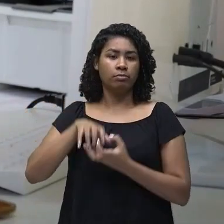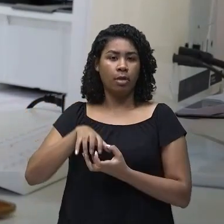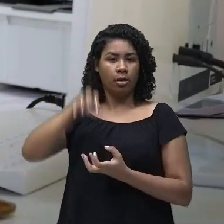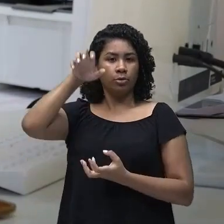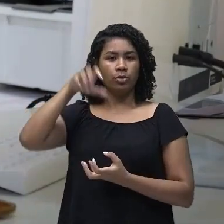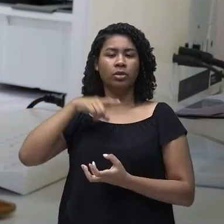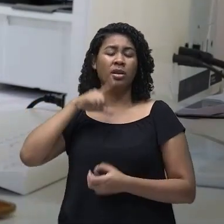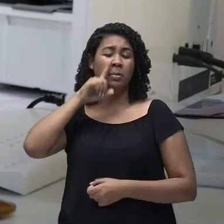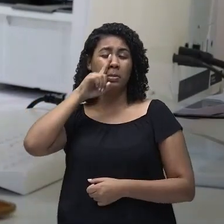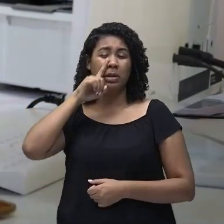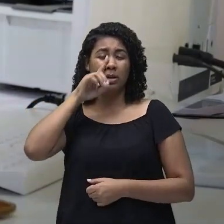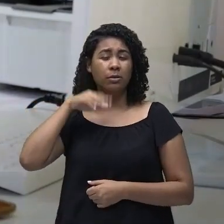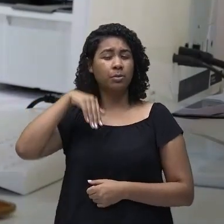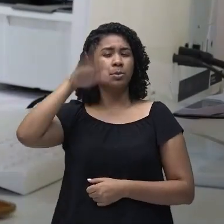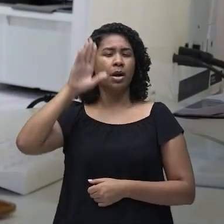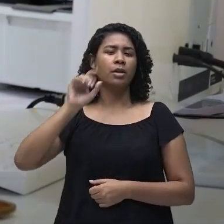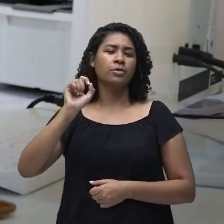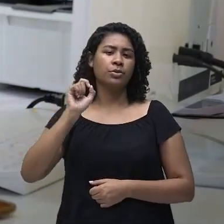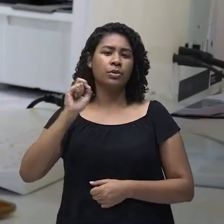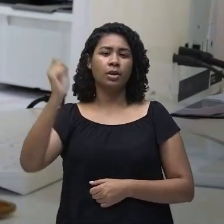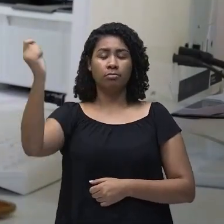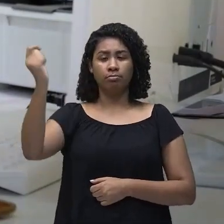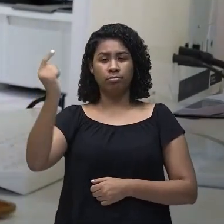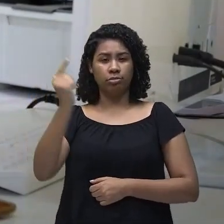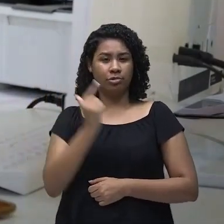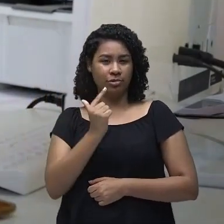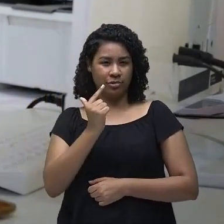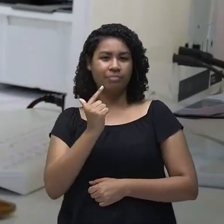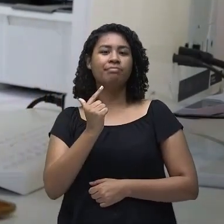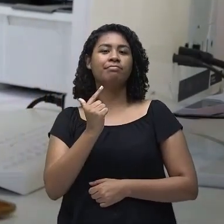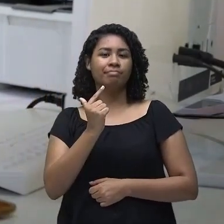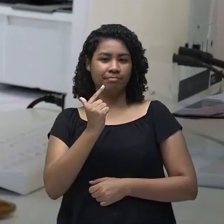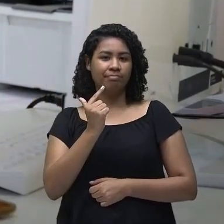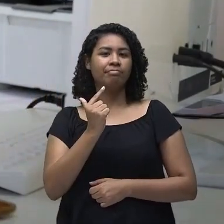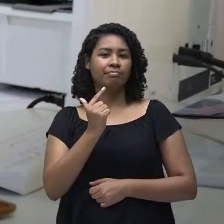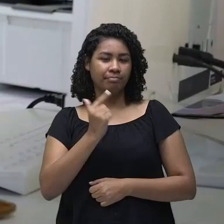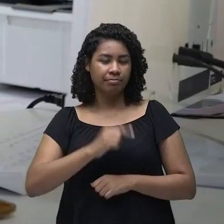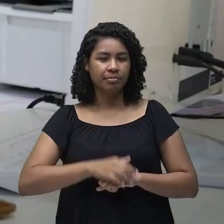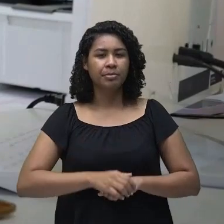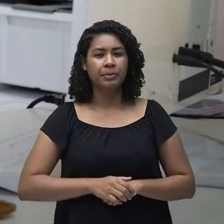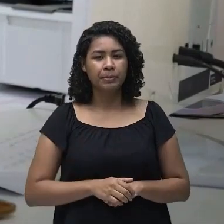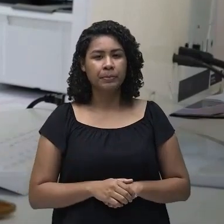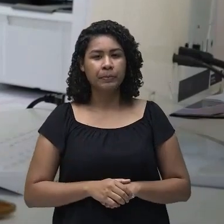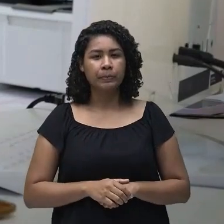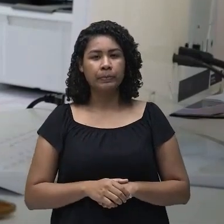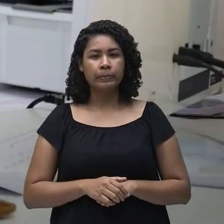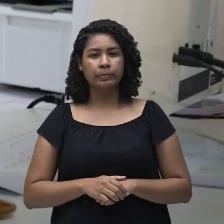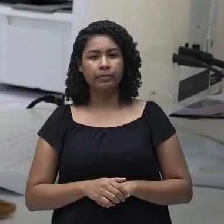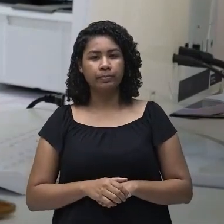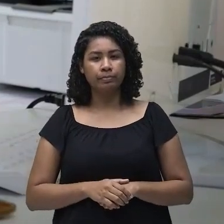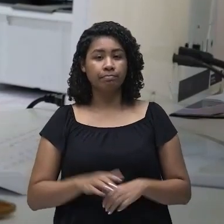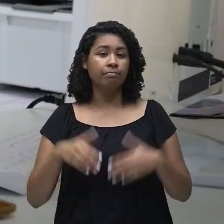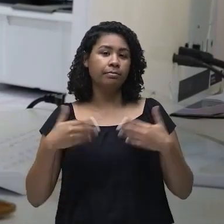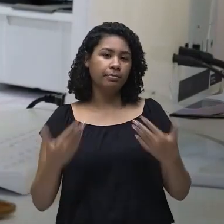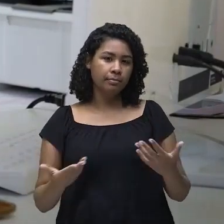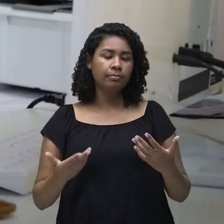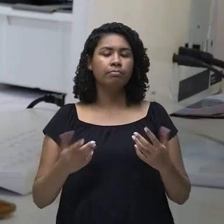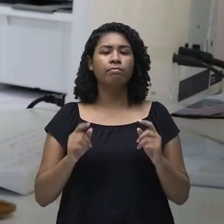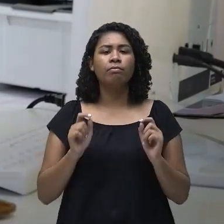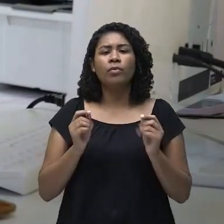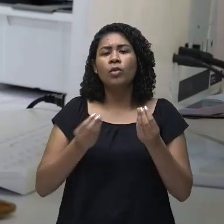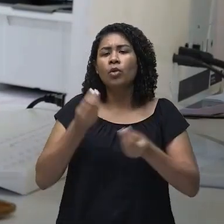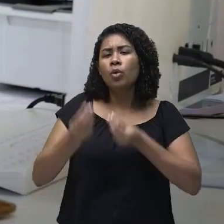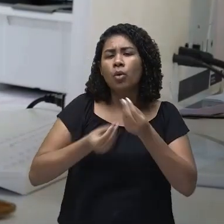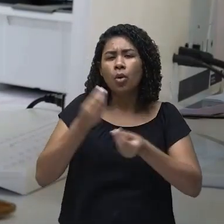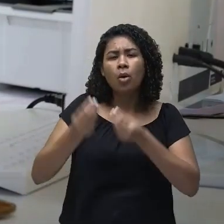existe um risco maior quanto mais for exposta a pessoa durante a vida. E aí, quais seriam as formas